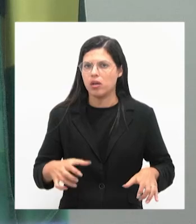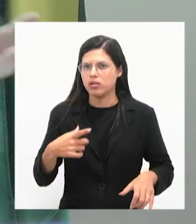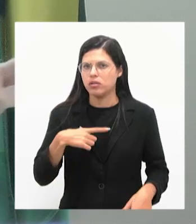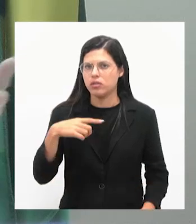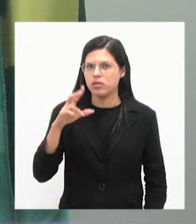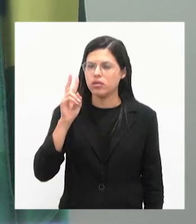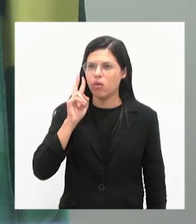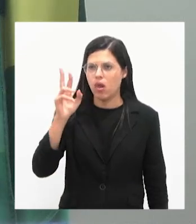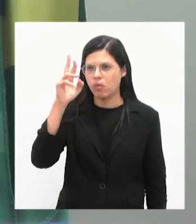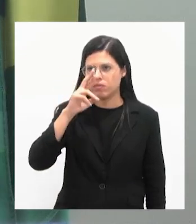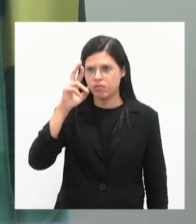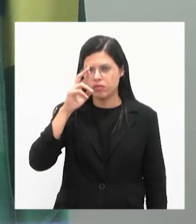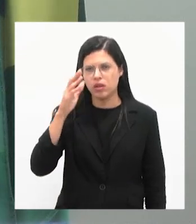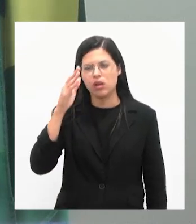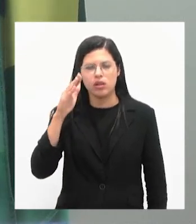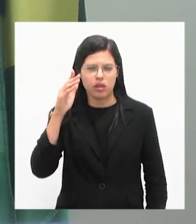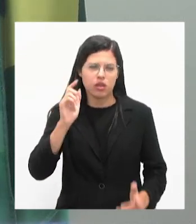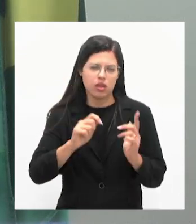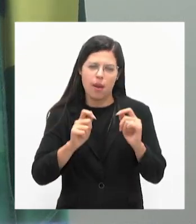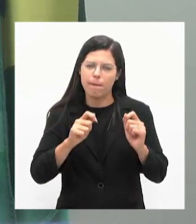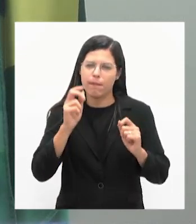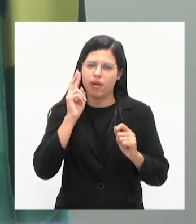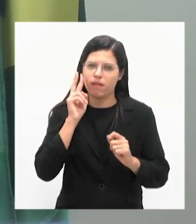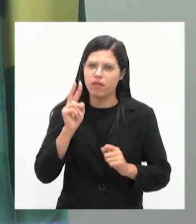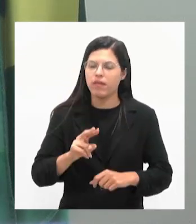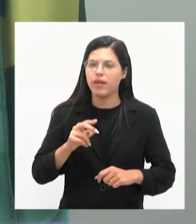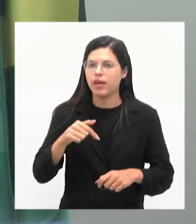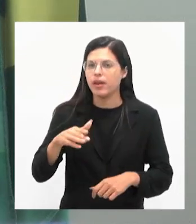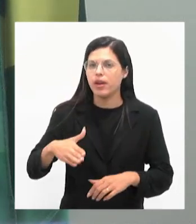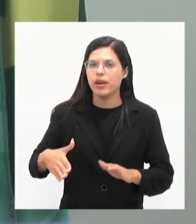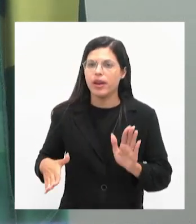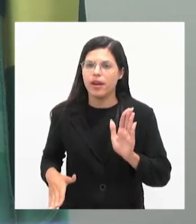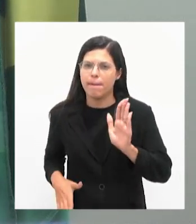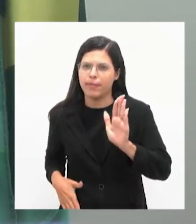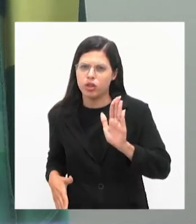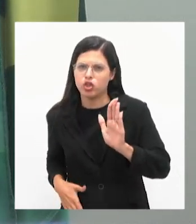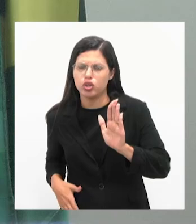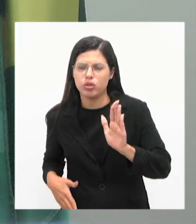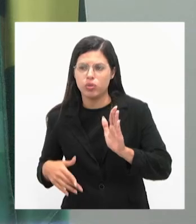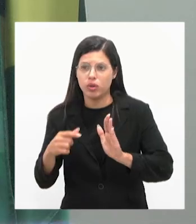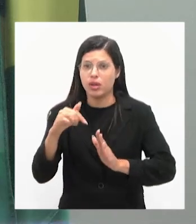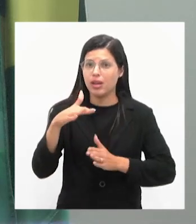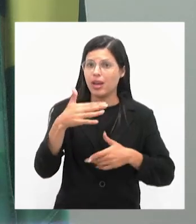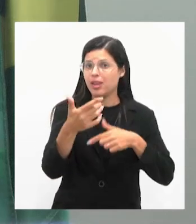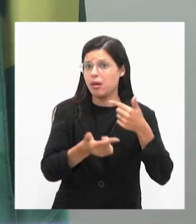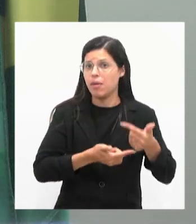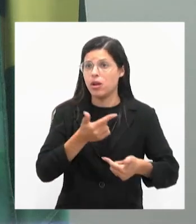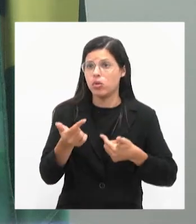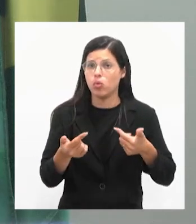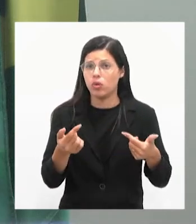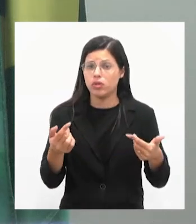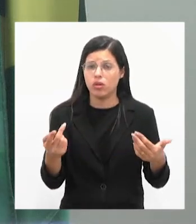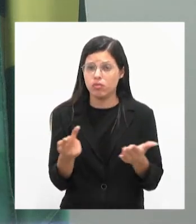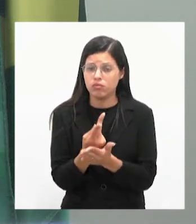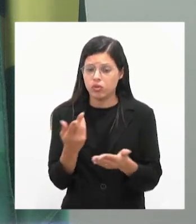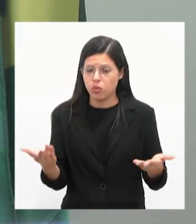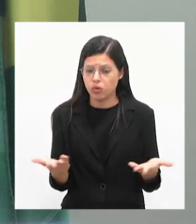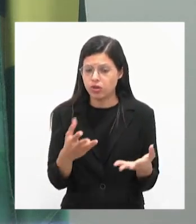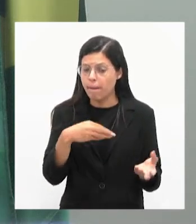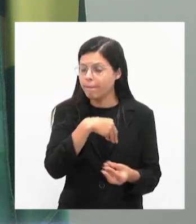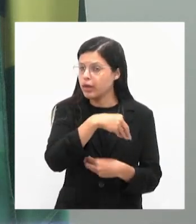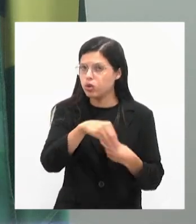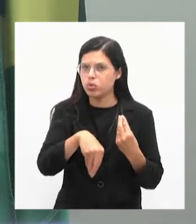dá para ver que é vagabundo, dá para ver que é trabalhador. Só que o que está acontecendo hoje é que estão se misturando.